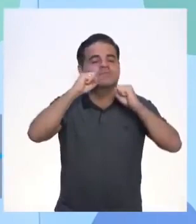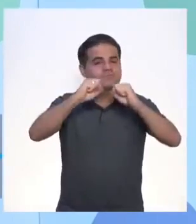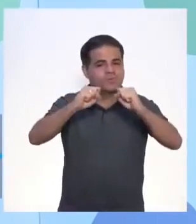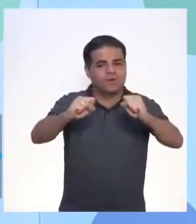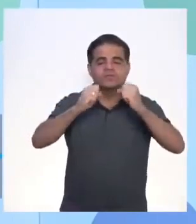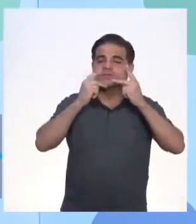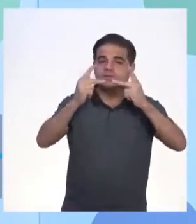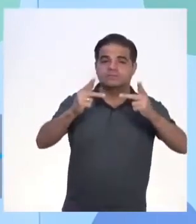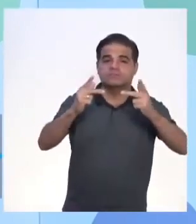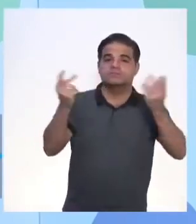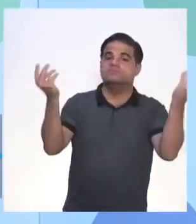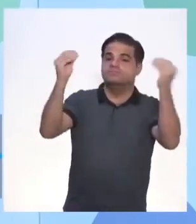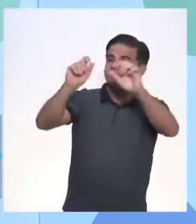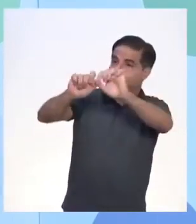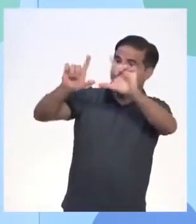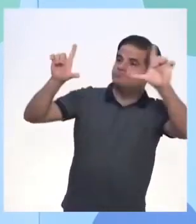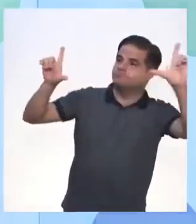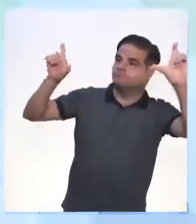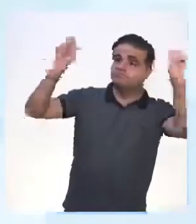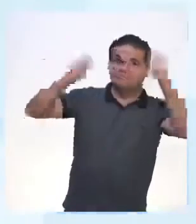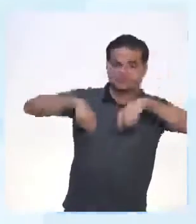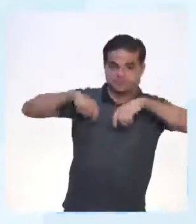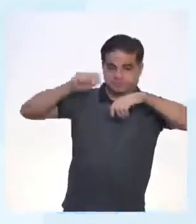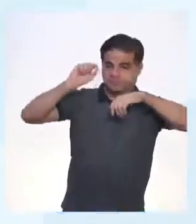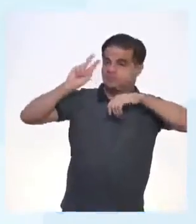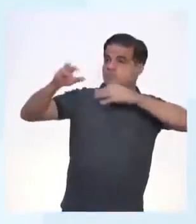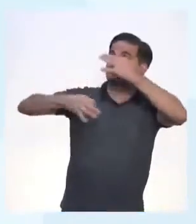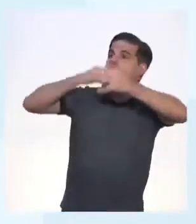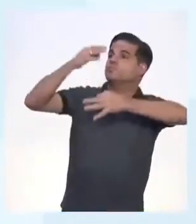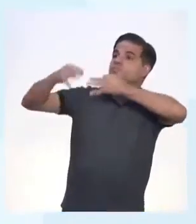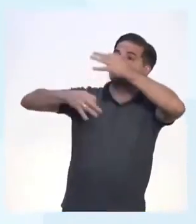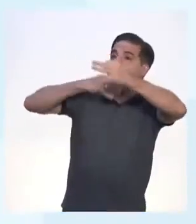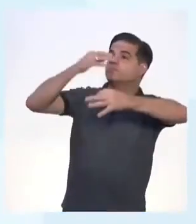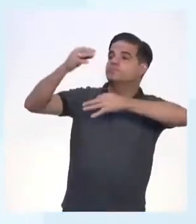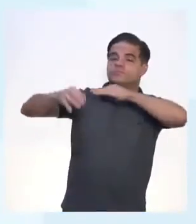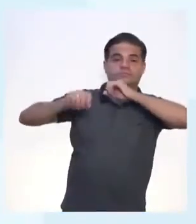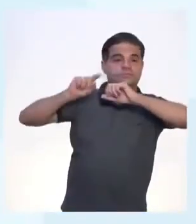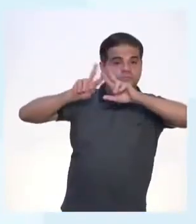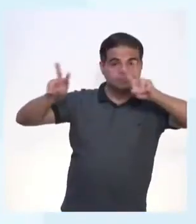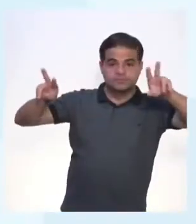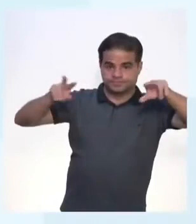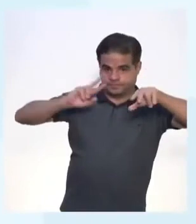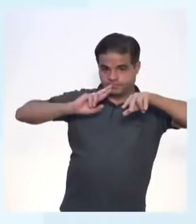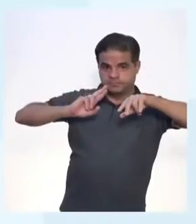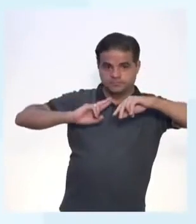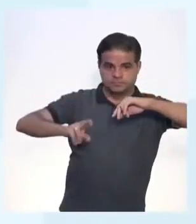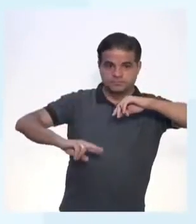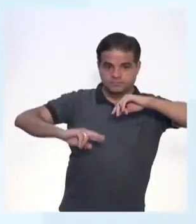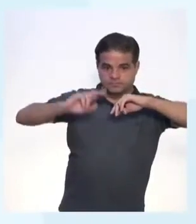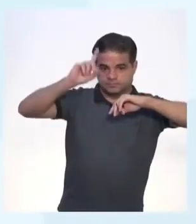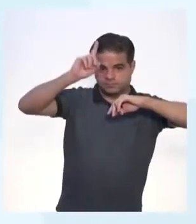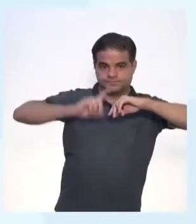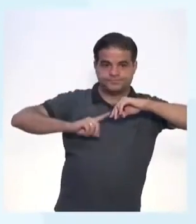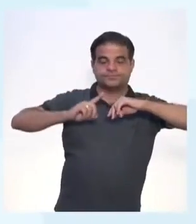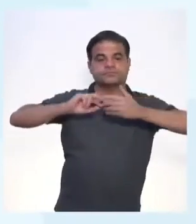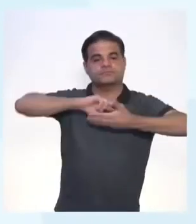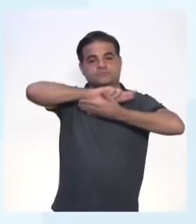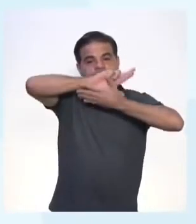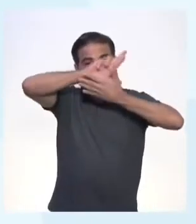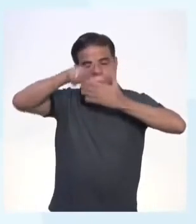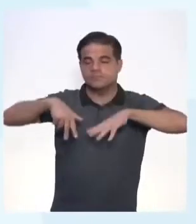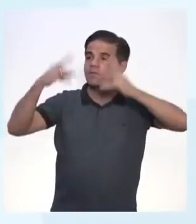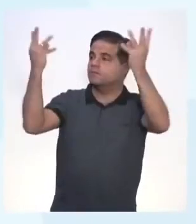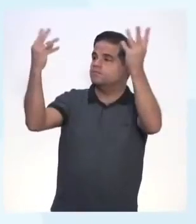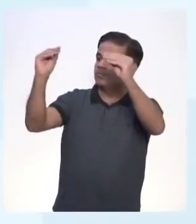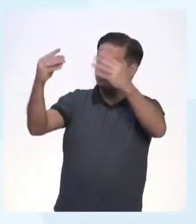também. Então, eu vou pôr rapidinho na tela para vocês verem a sugestão de respostas, tá? Então, a parte grifada em amarelo são as características que se